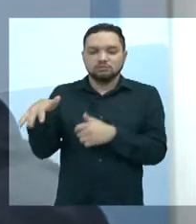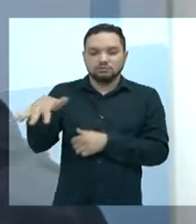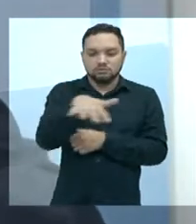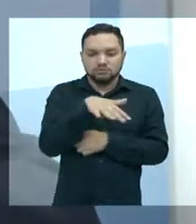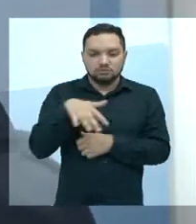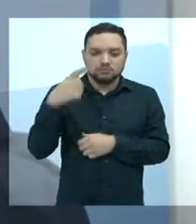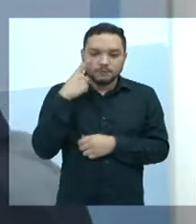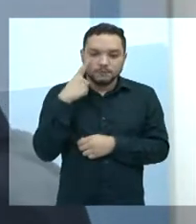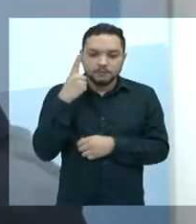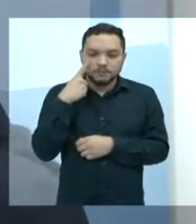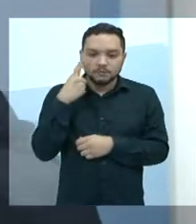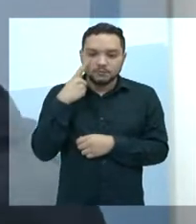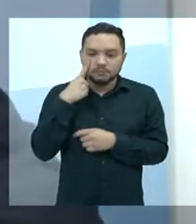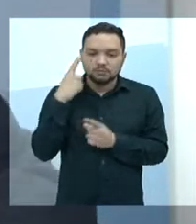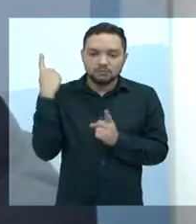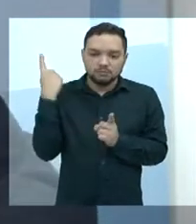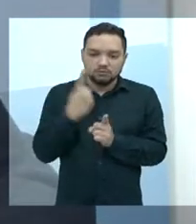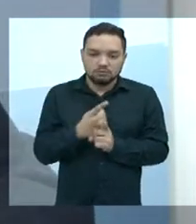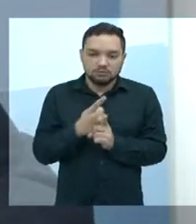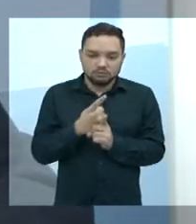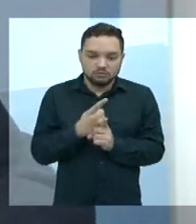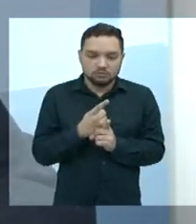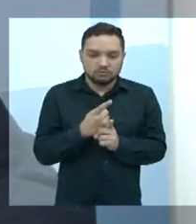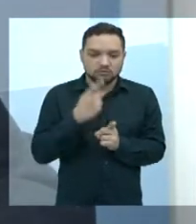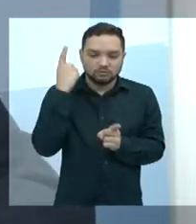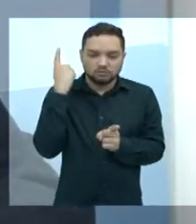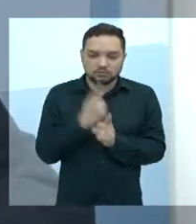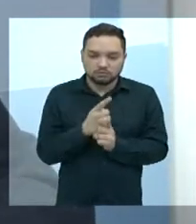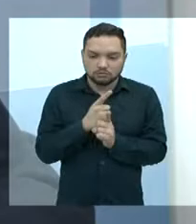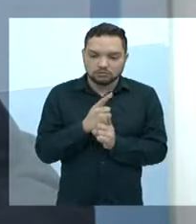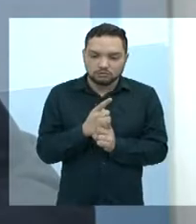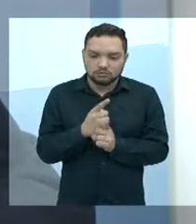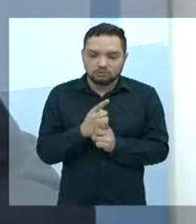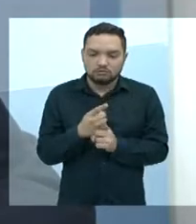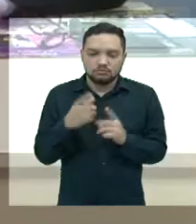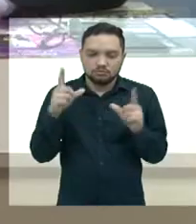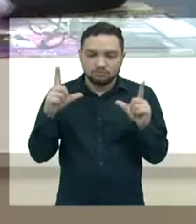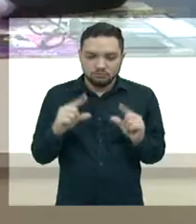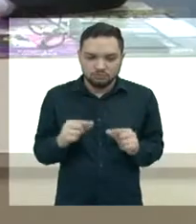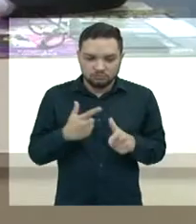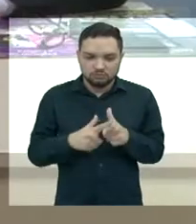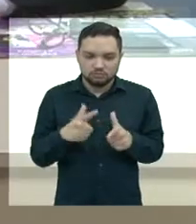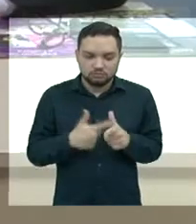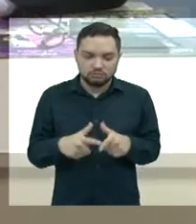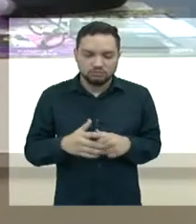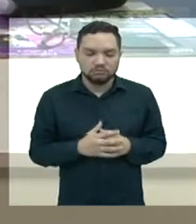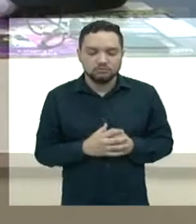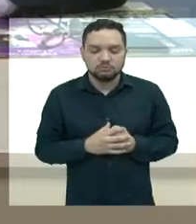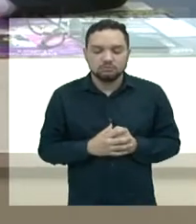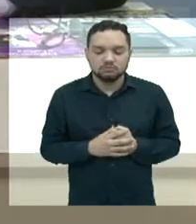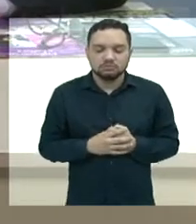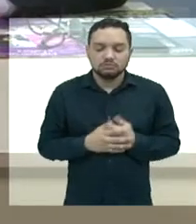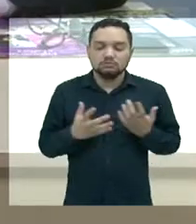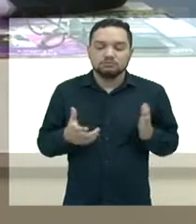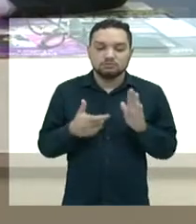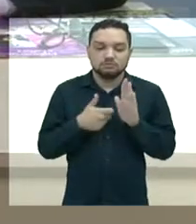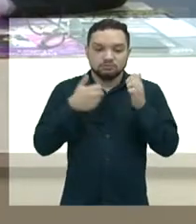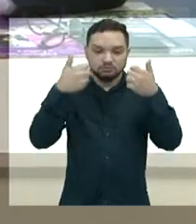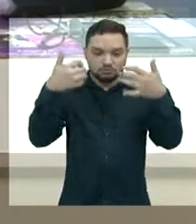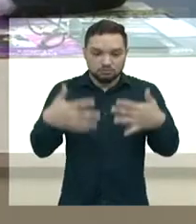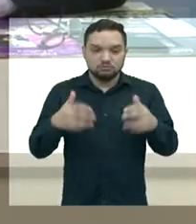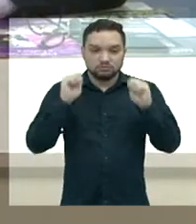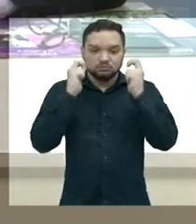a gente pudesse encontrar um caminho para amenizar aquele problema ali naquela área. Pois é, inclusive destacar que a Câmara